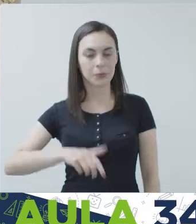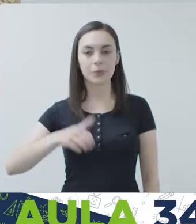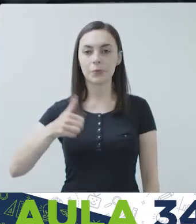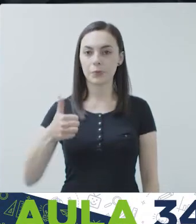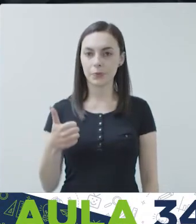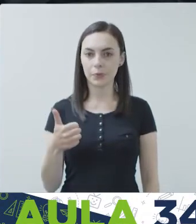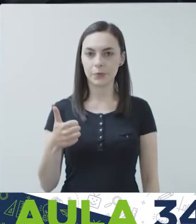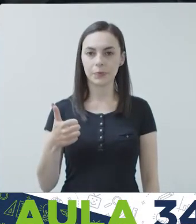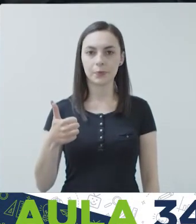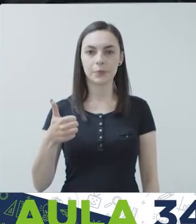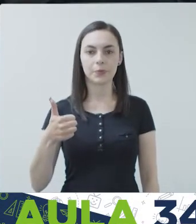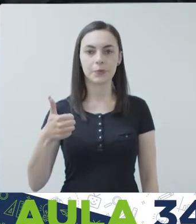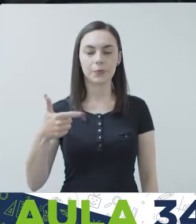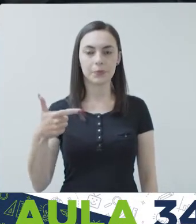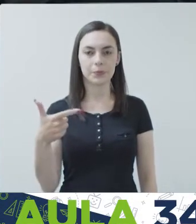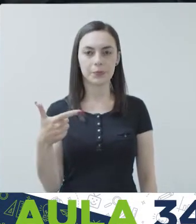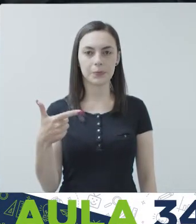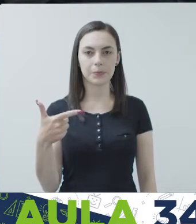1,